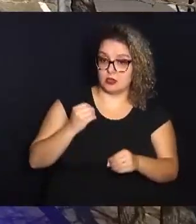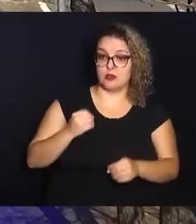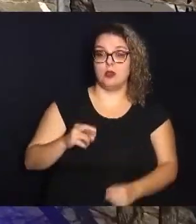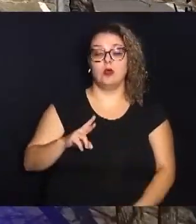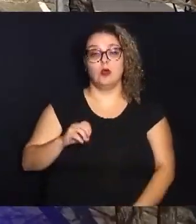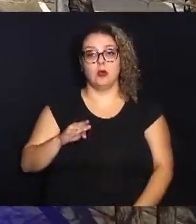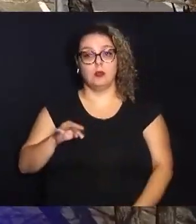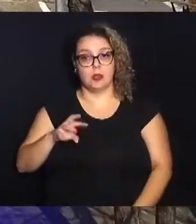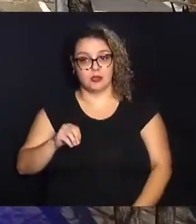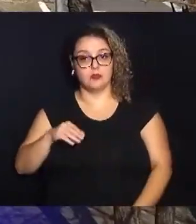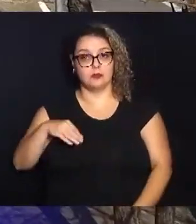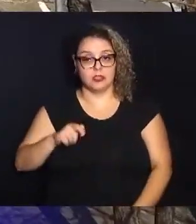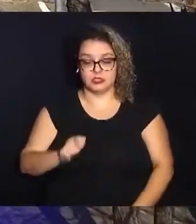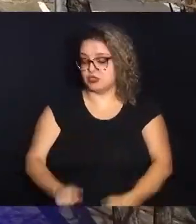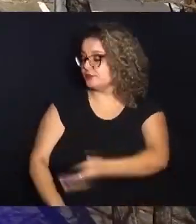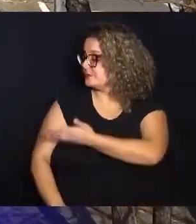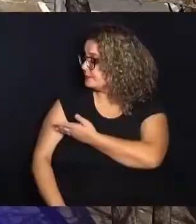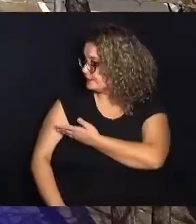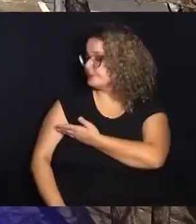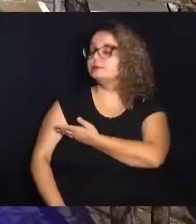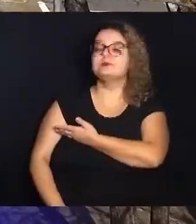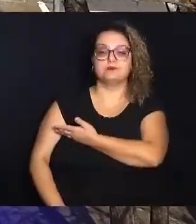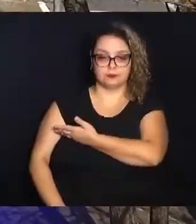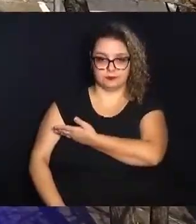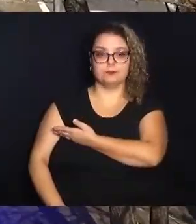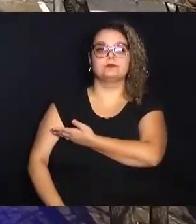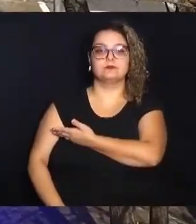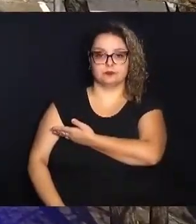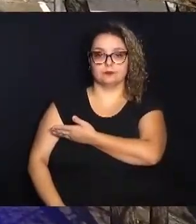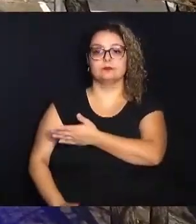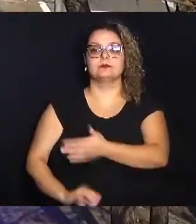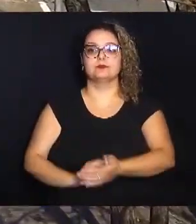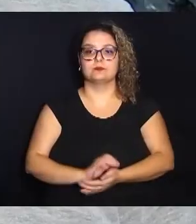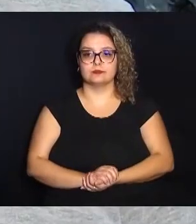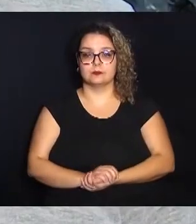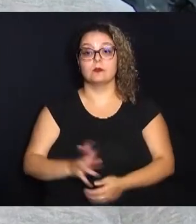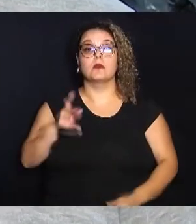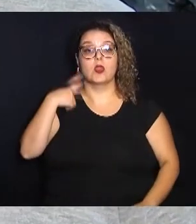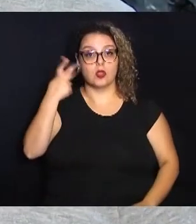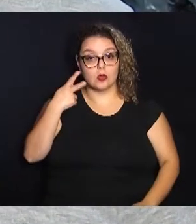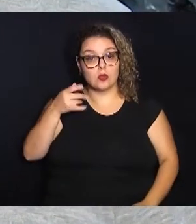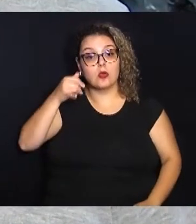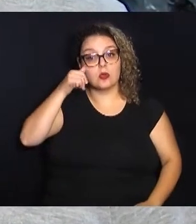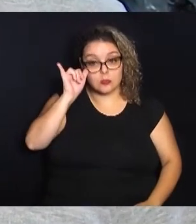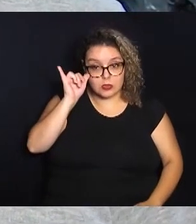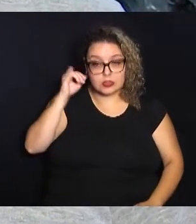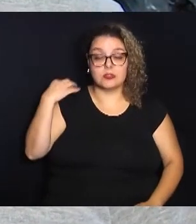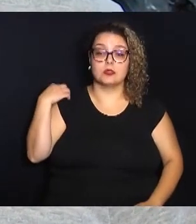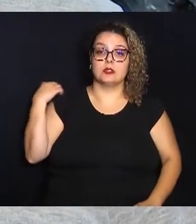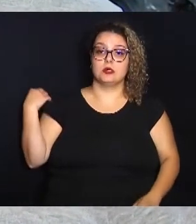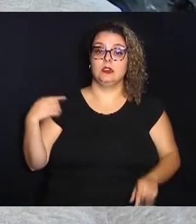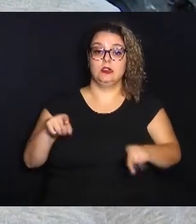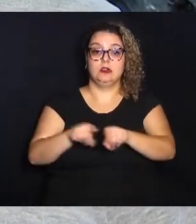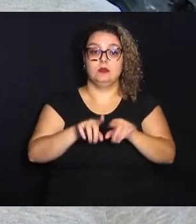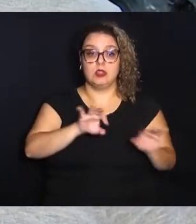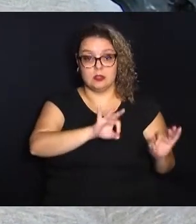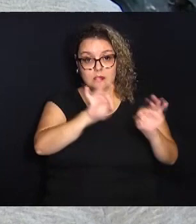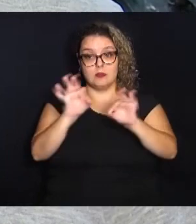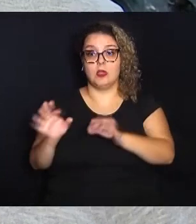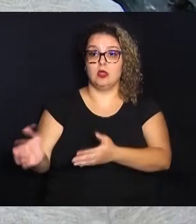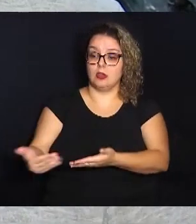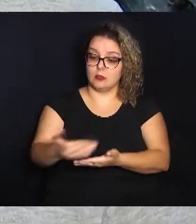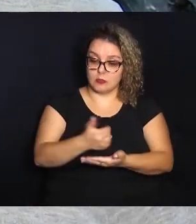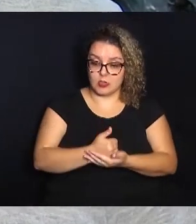Engenheiro Roberto Man número 66 no Bairro da Ponte Preta o parlamentar Paulo Búfalo também acompanha as